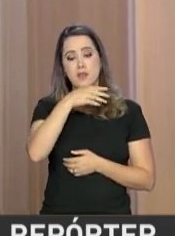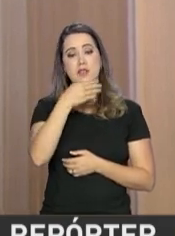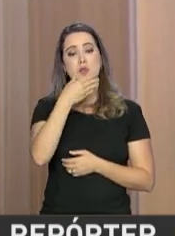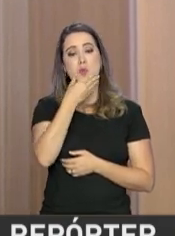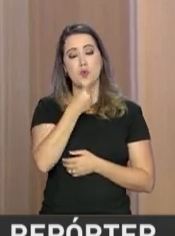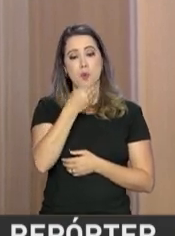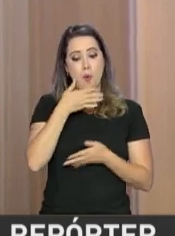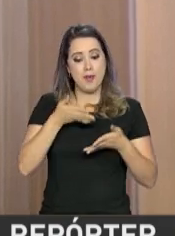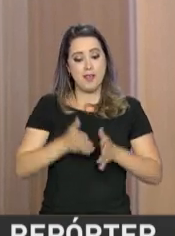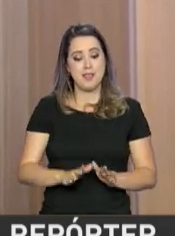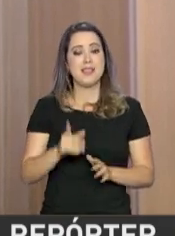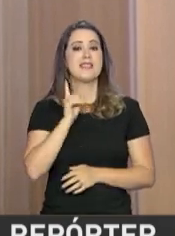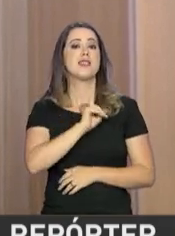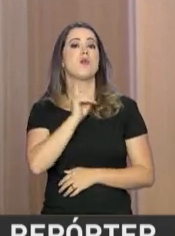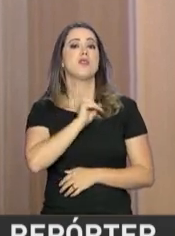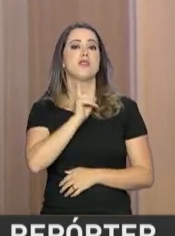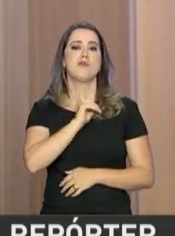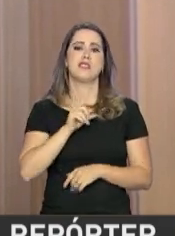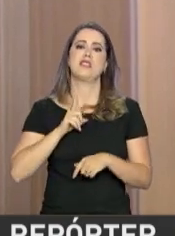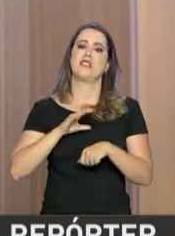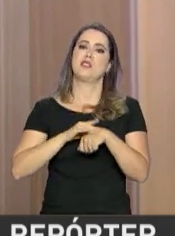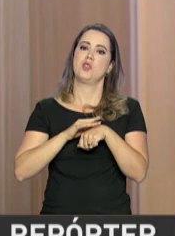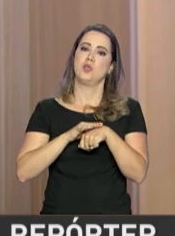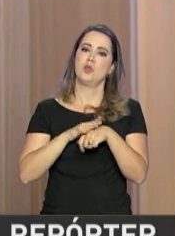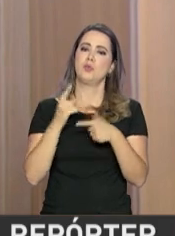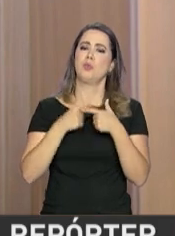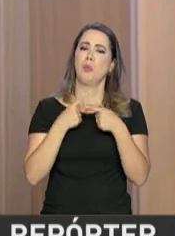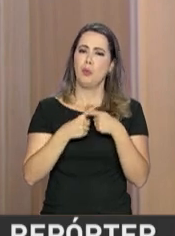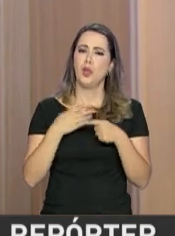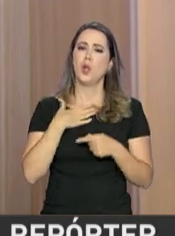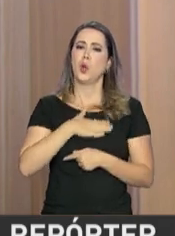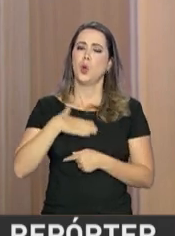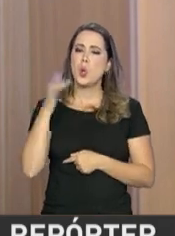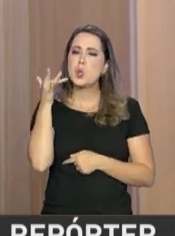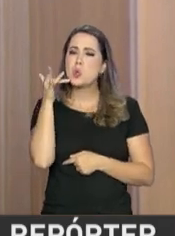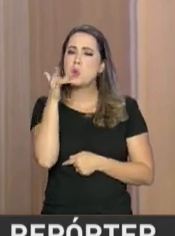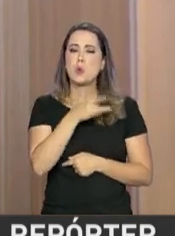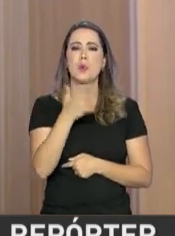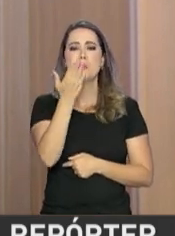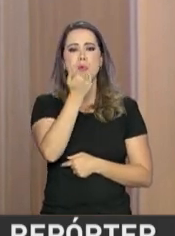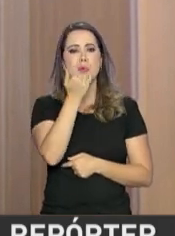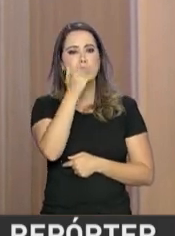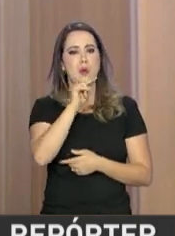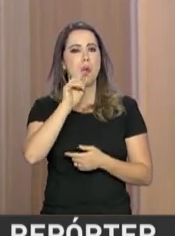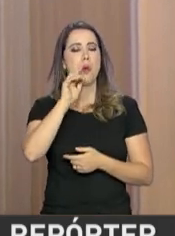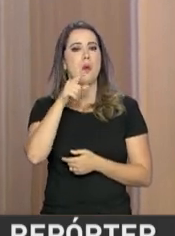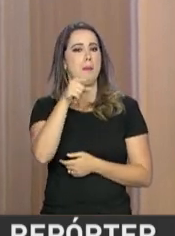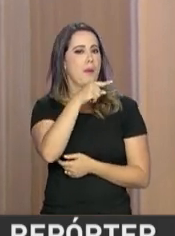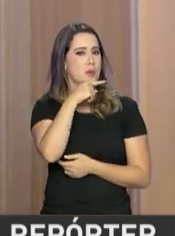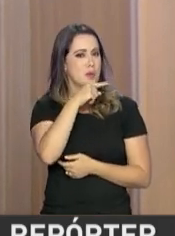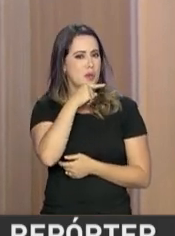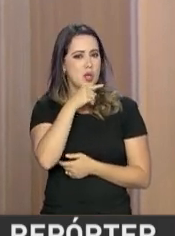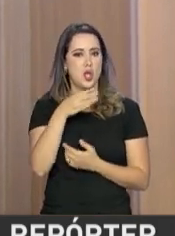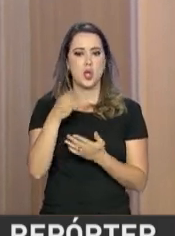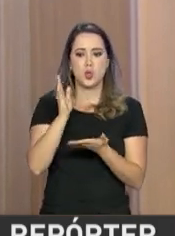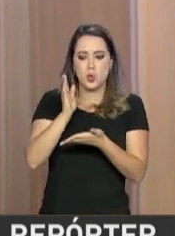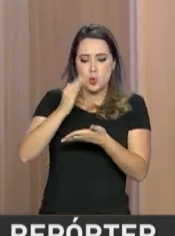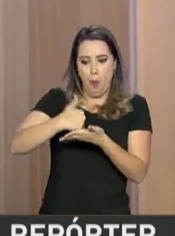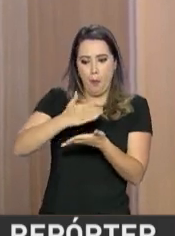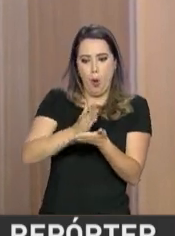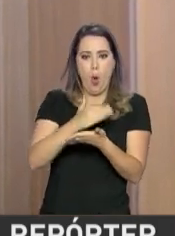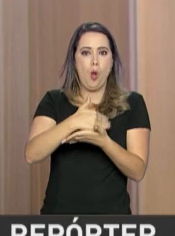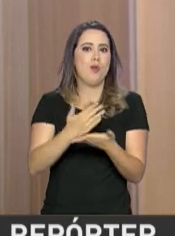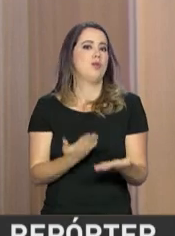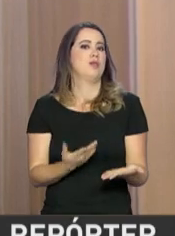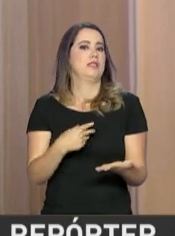coisas assim com as gordurinhas carboidratos o pãozinho de que os bolos isso aí